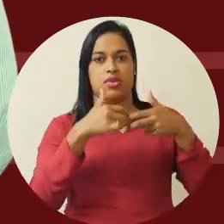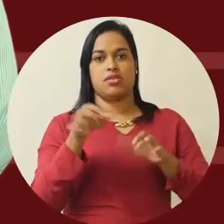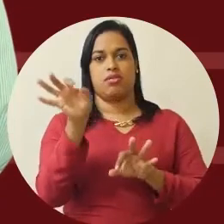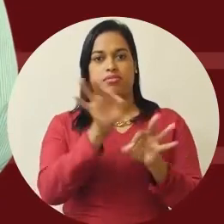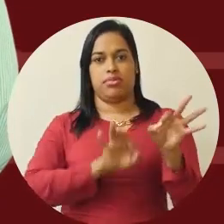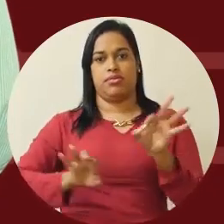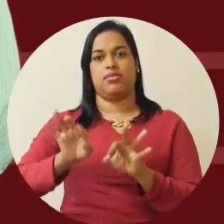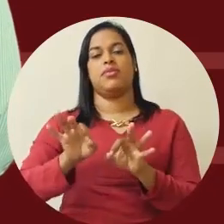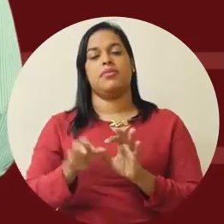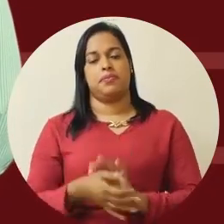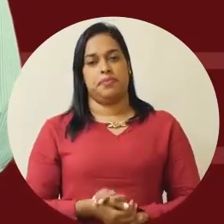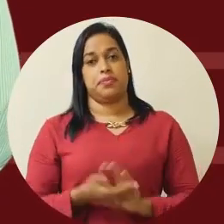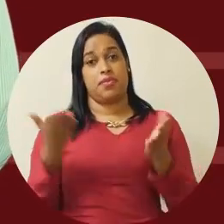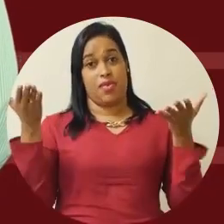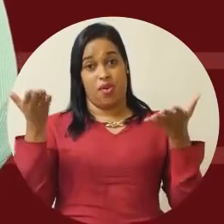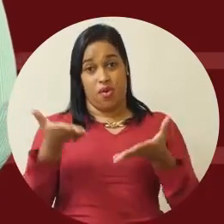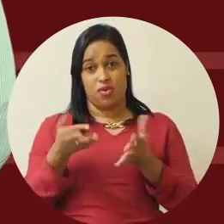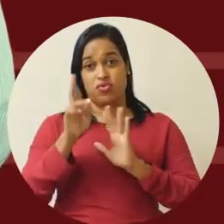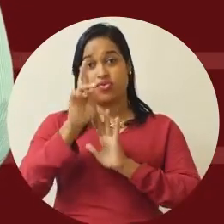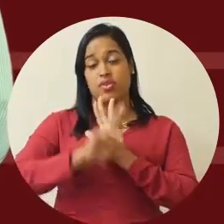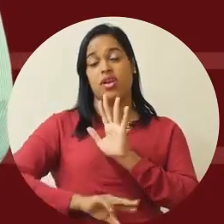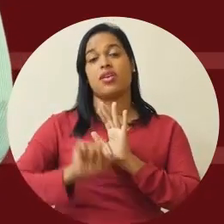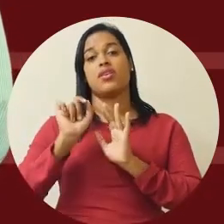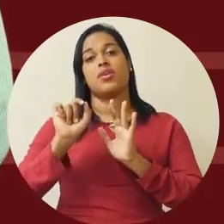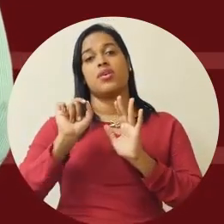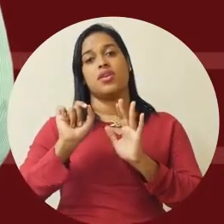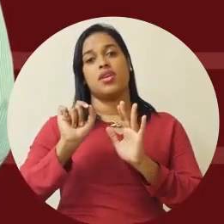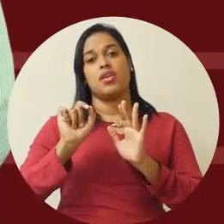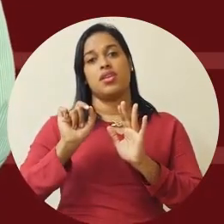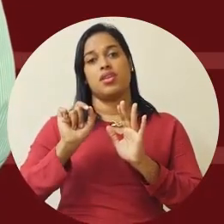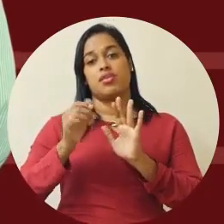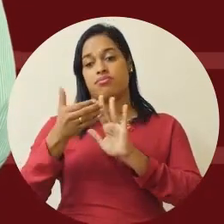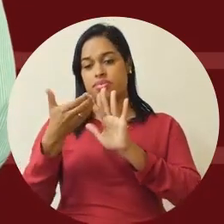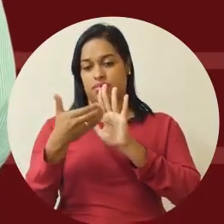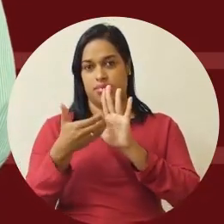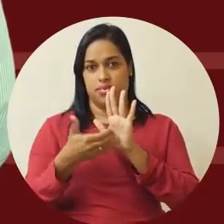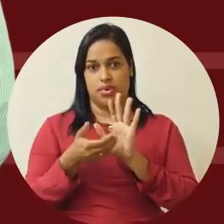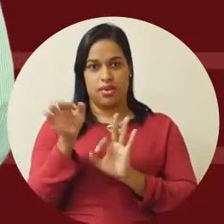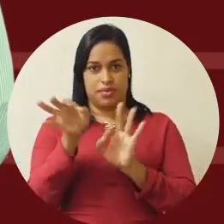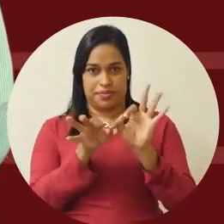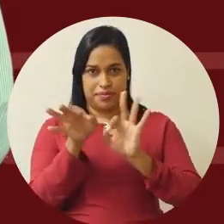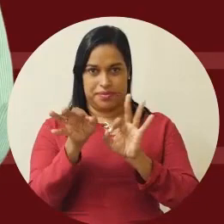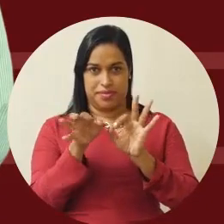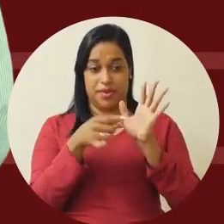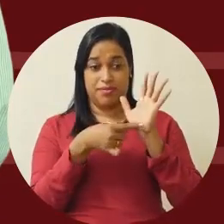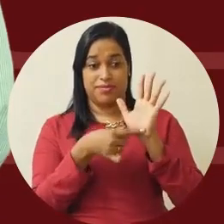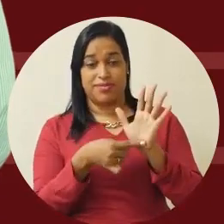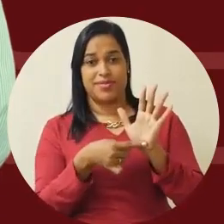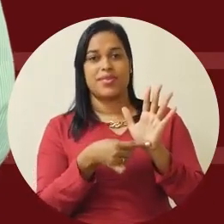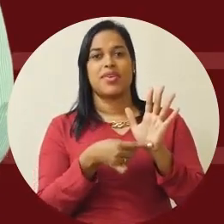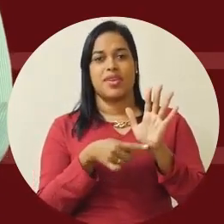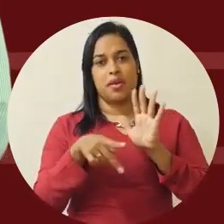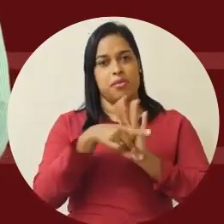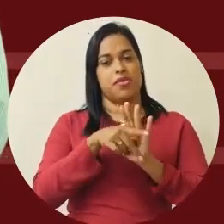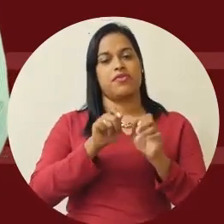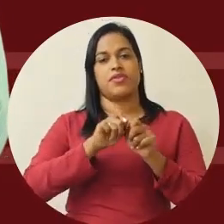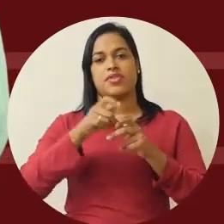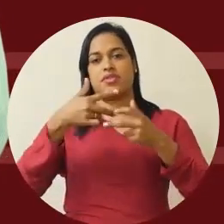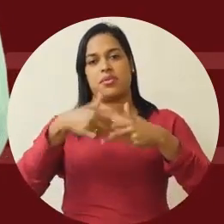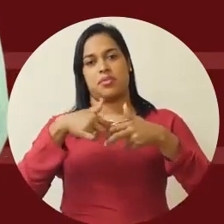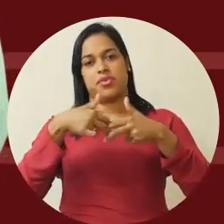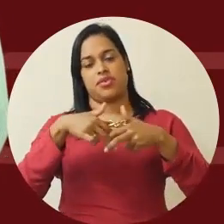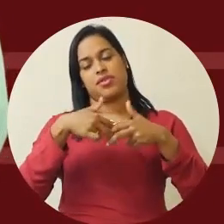elevadas hoje a regra geral é tentar desmontar as estruturas trazê los ao solo e fazer as manutenções